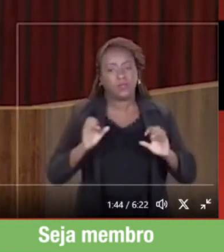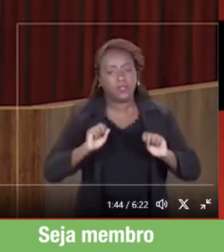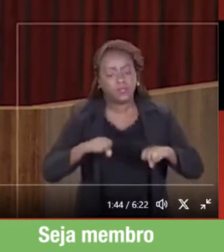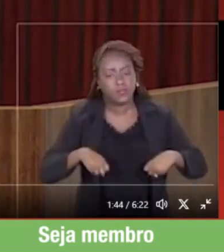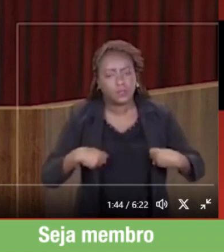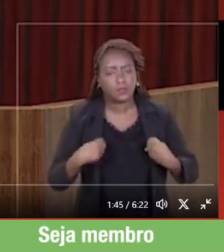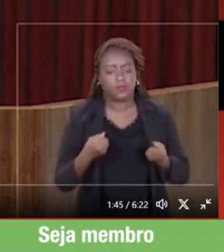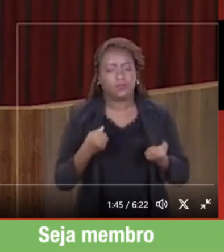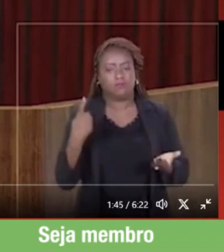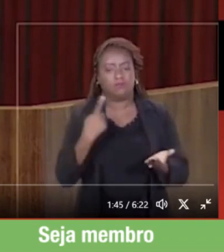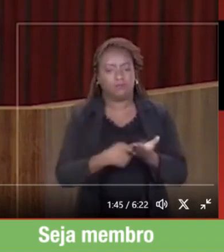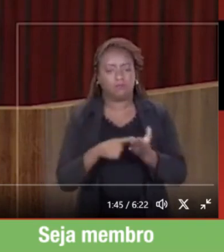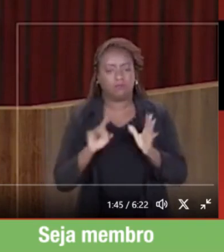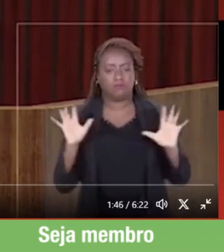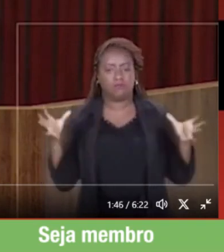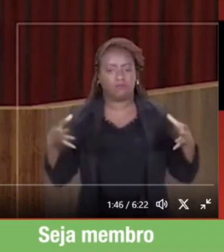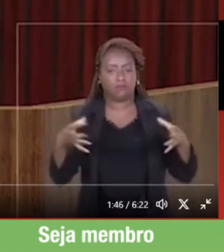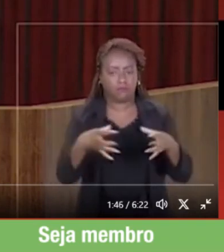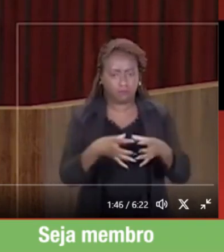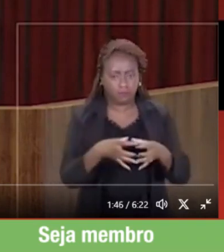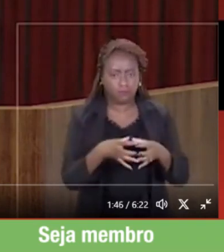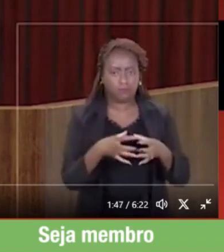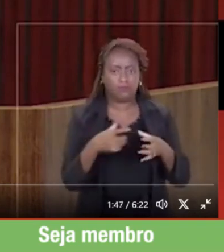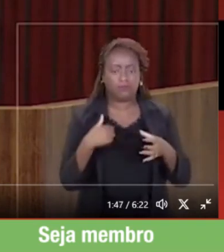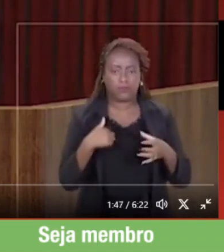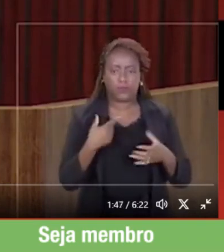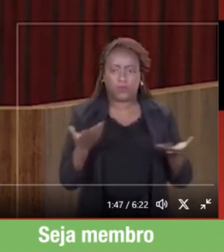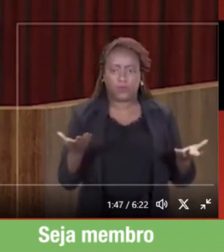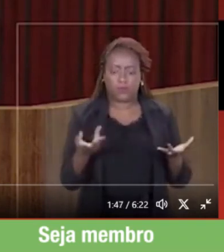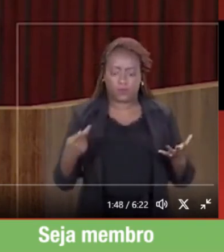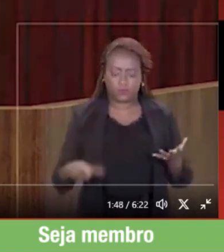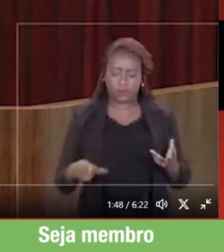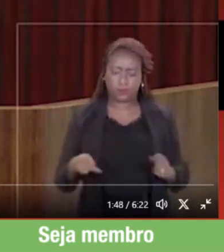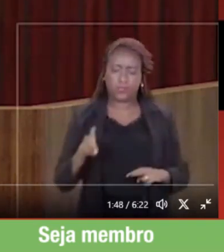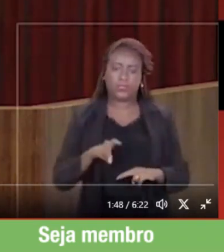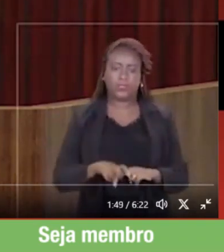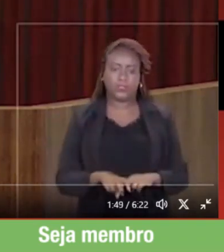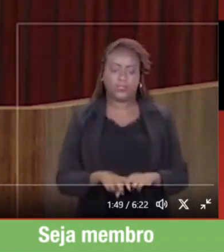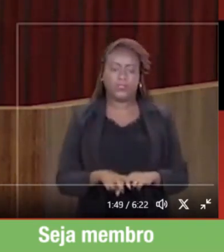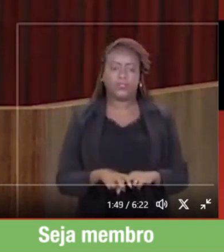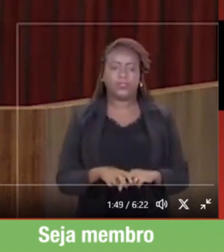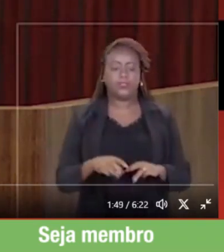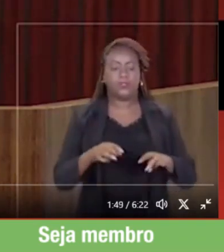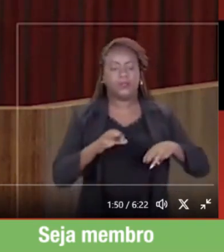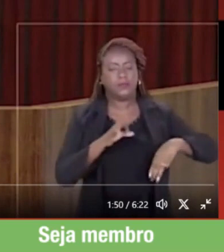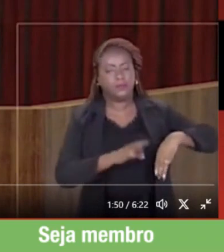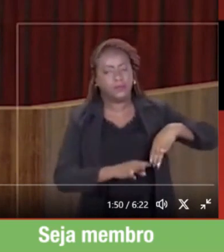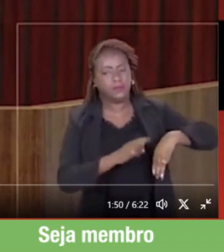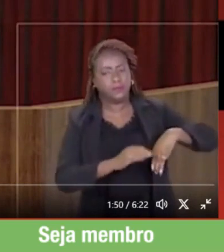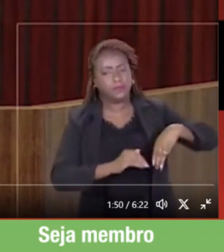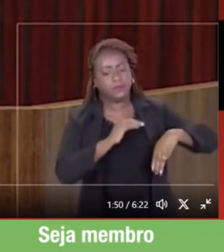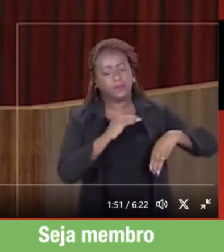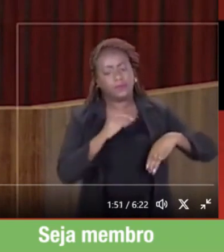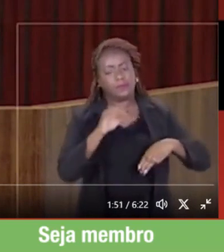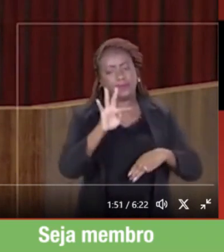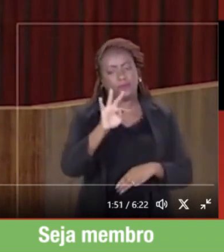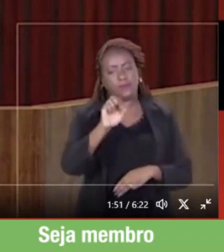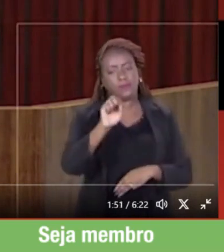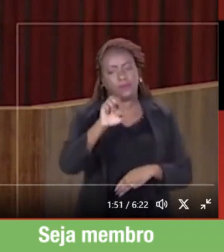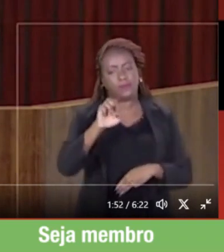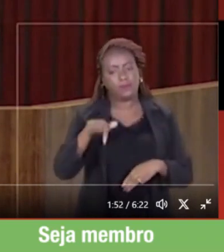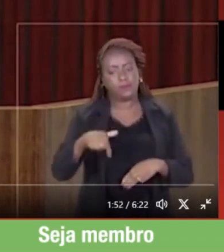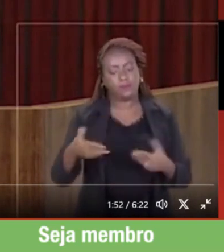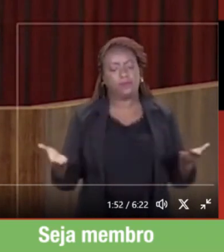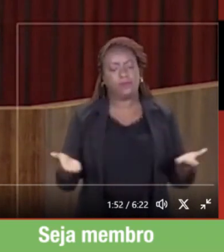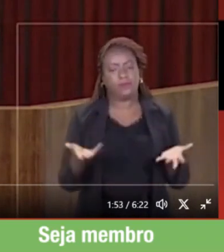e comprometimento coletivos para que eu esteja neste espaço de ministra do TSE na data de hoje,